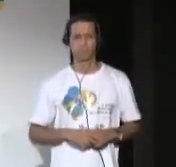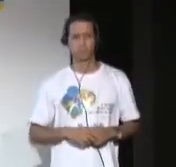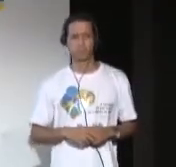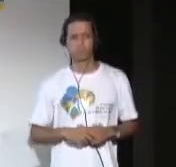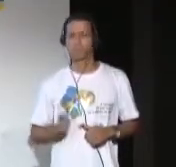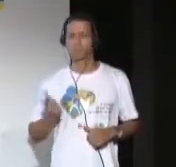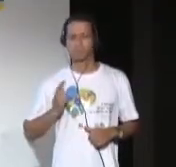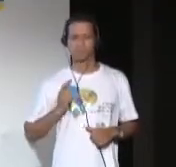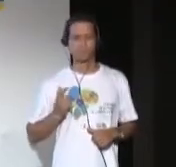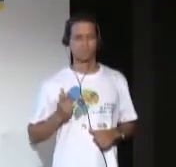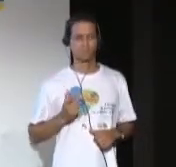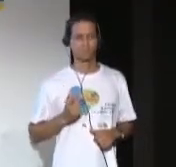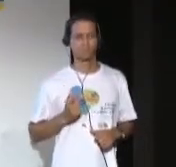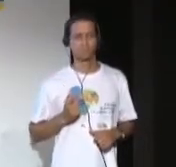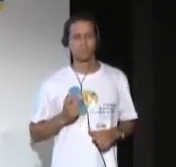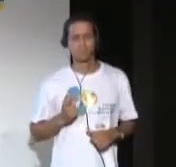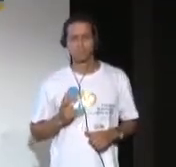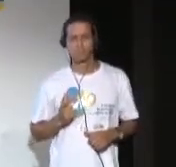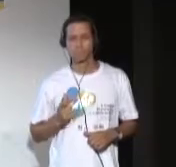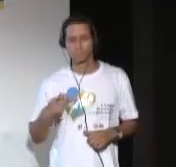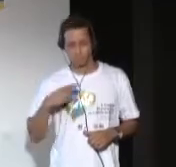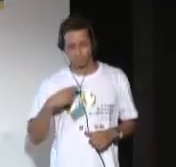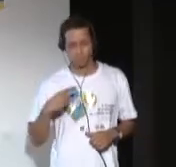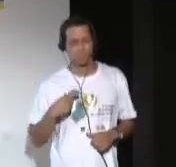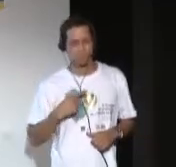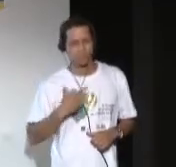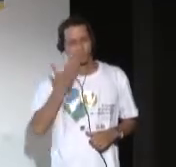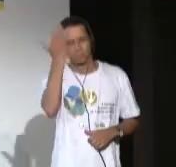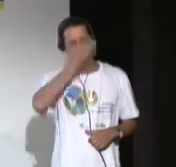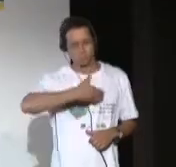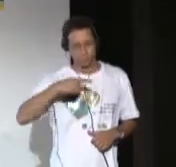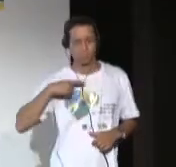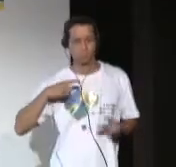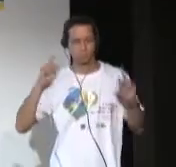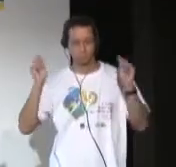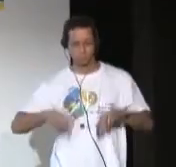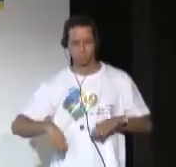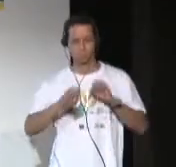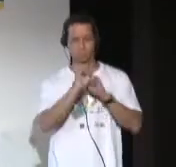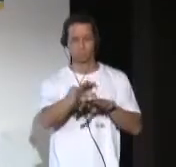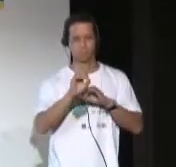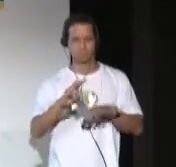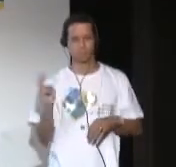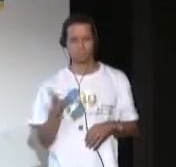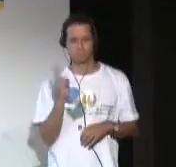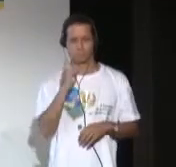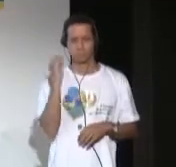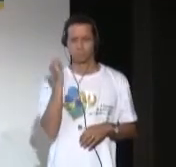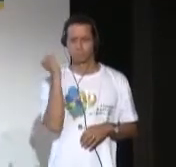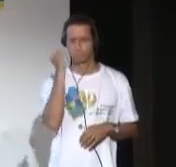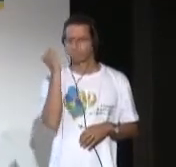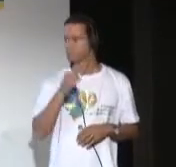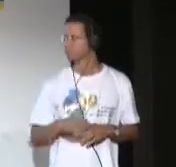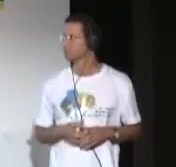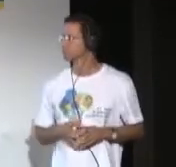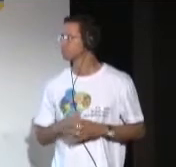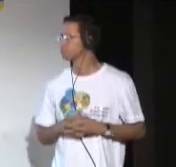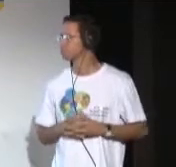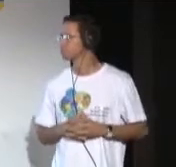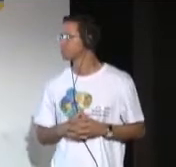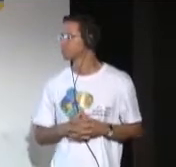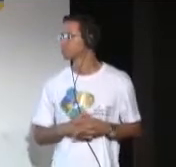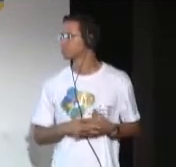de evidência que mostra que é possível ensinar essas competências que nós valorizamos tanto. Elas estão integradas de